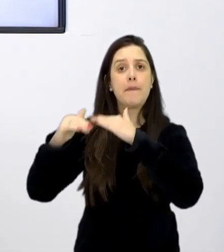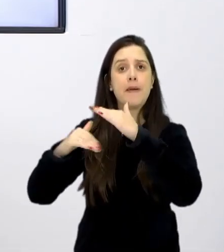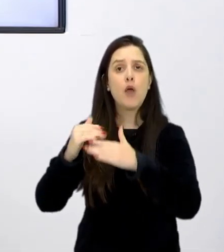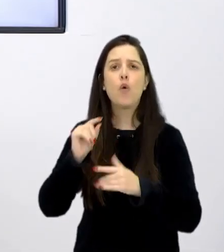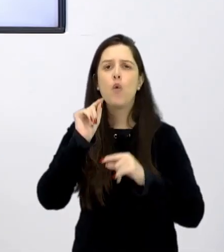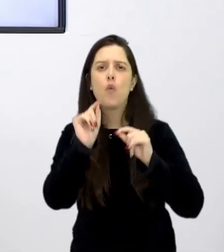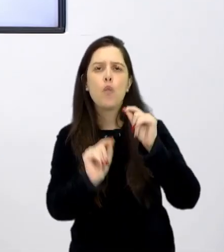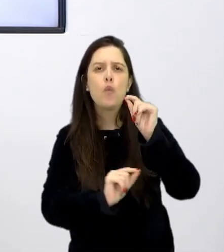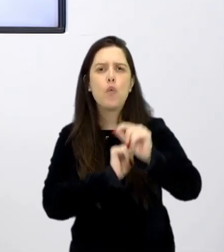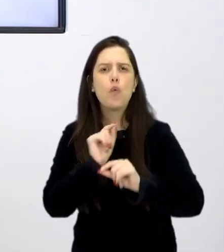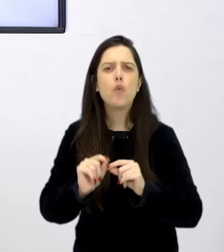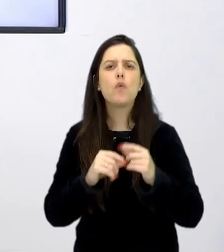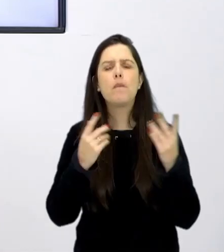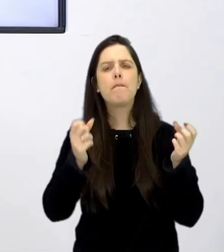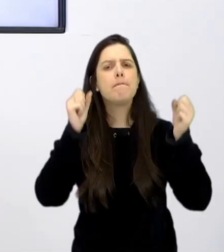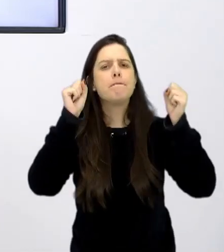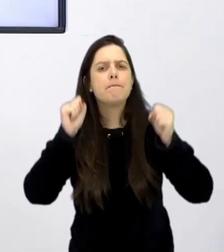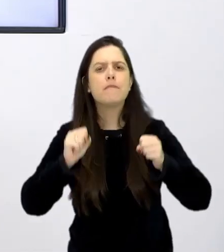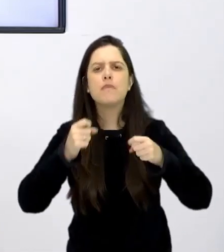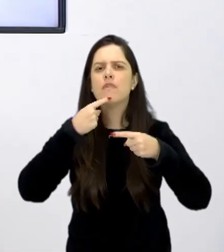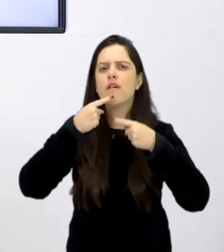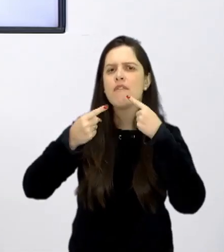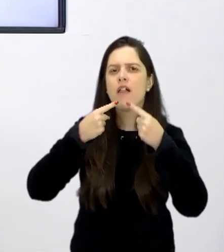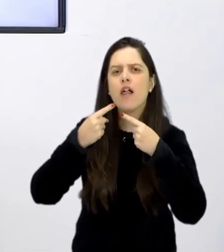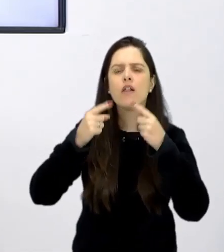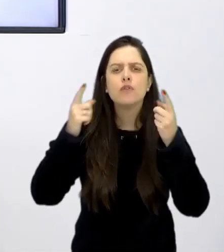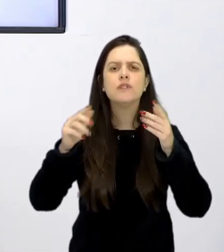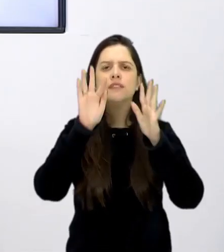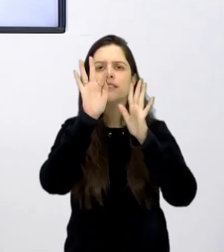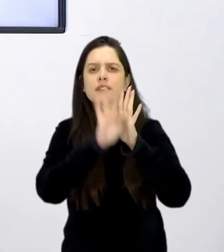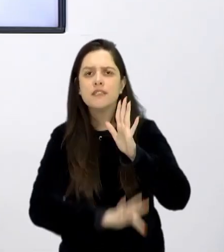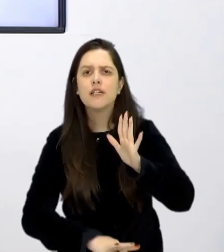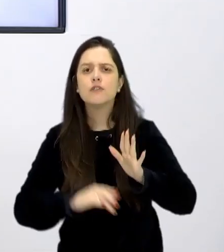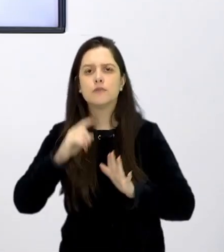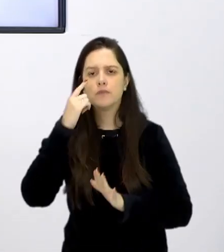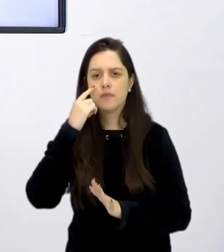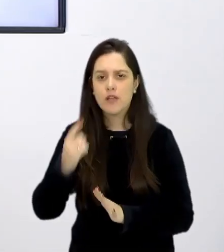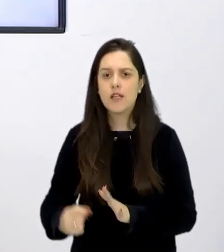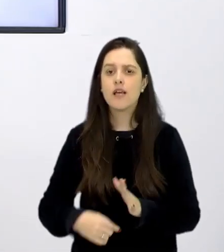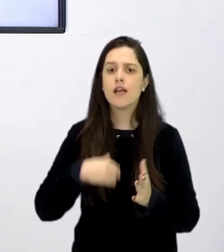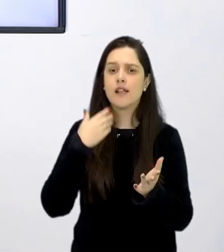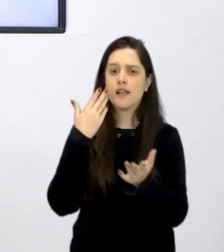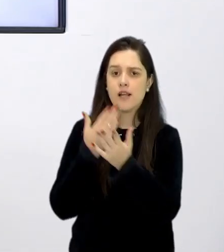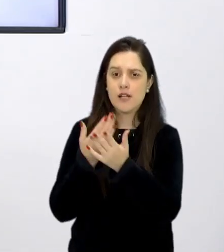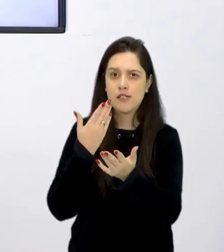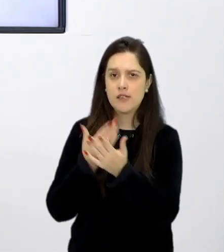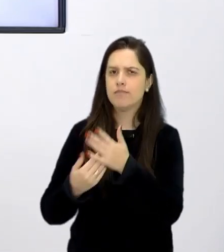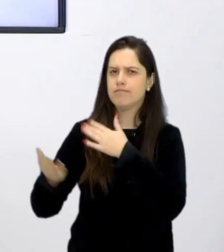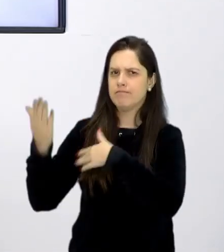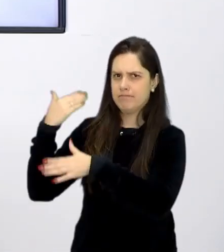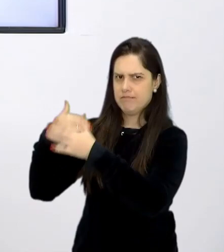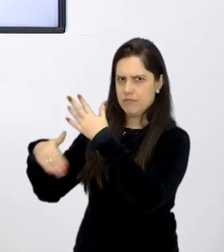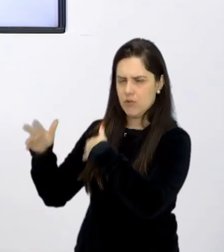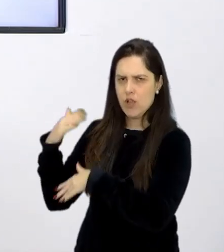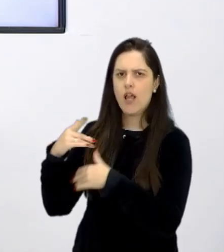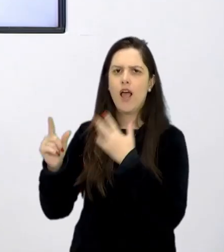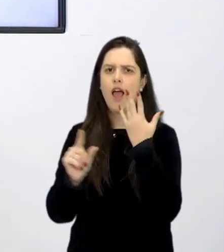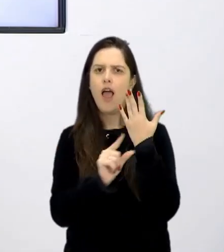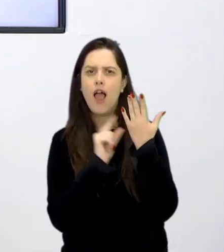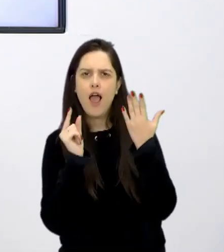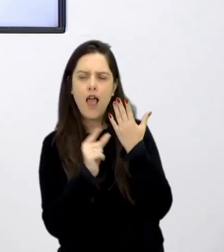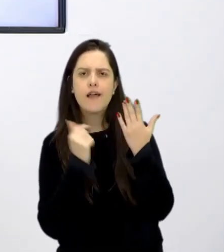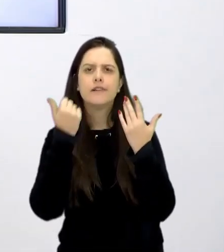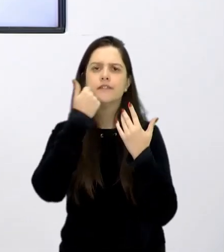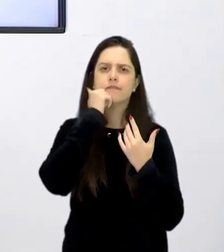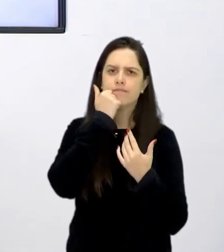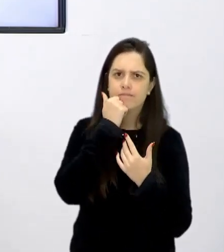o que provavelmente está falando ali no texto. Então vamos lá. Nós falamos nas aulas anteriores sobre artigo de divulgação